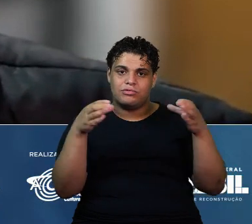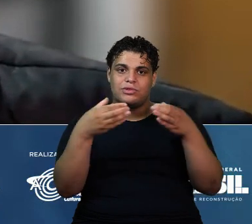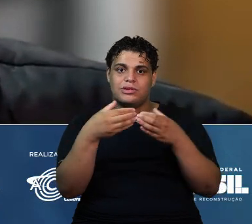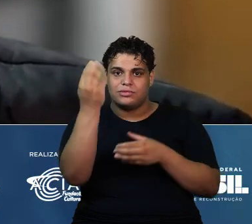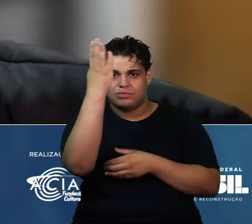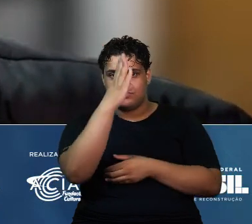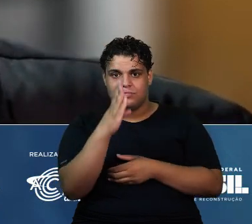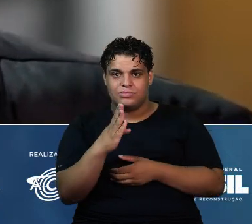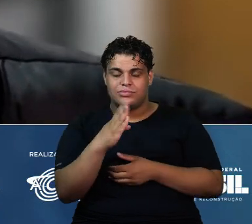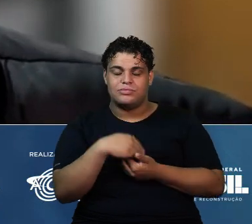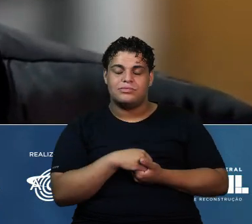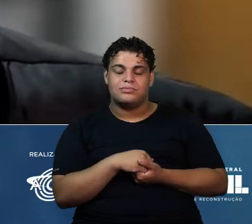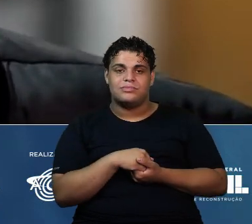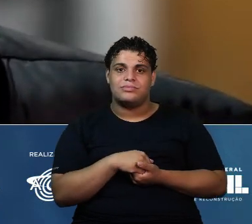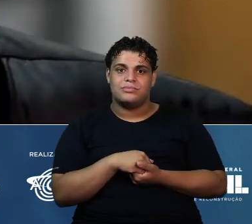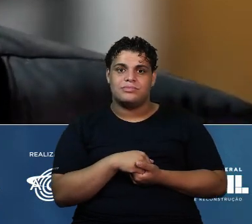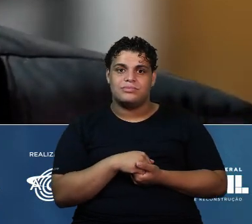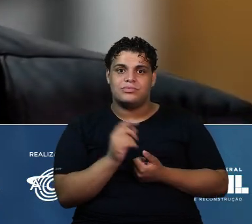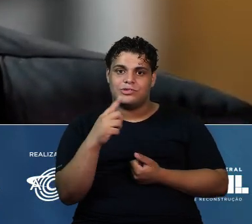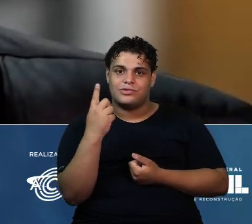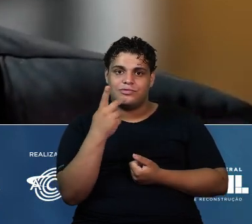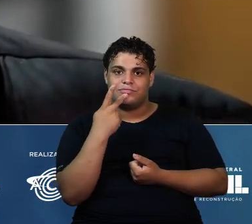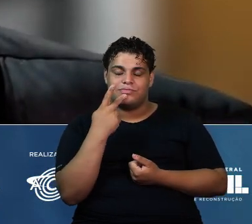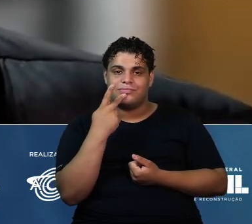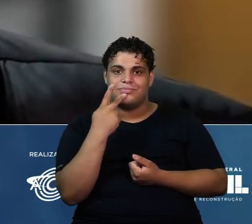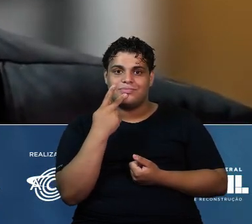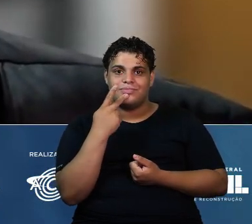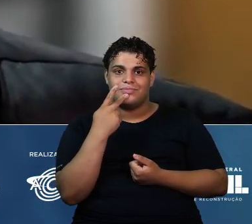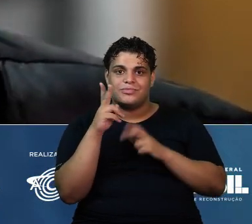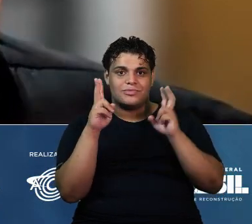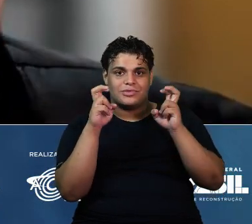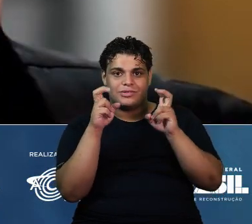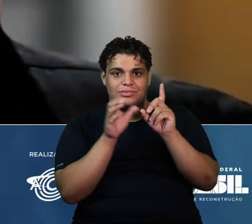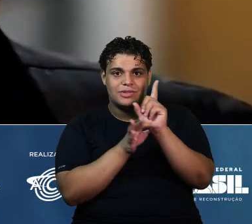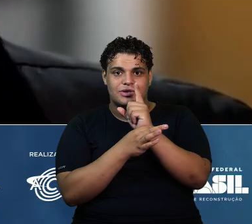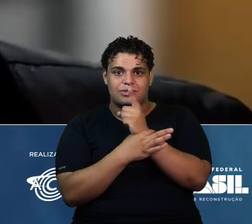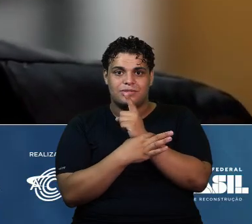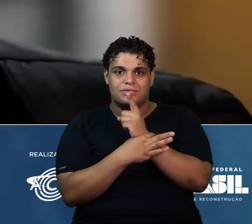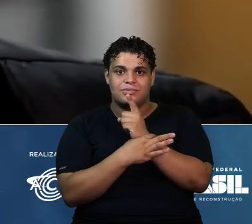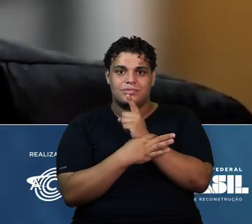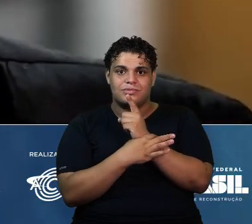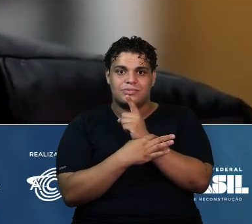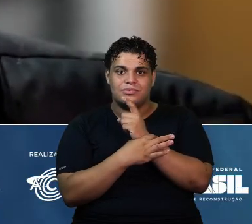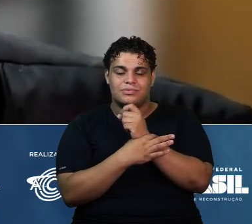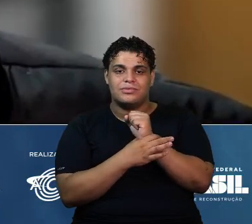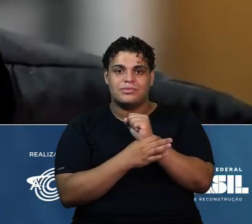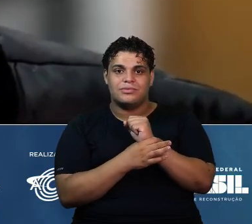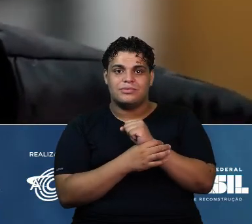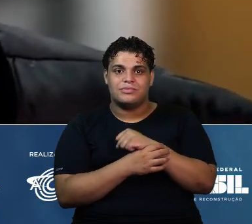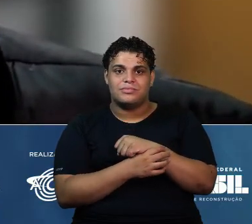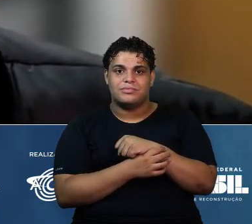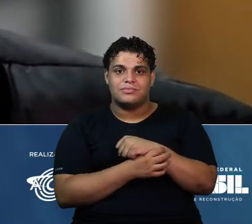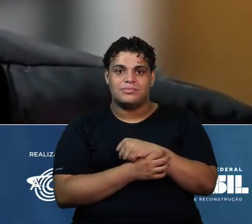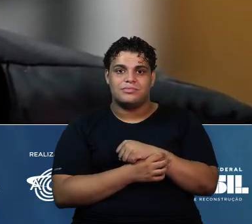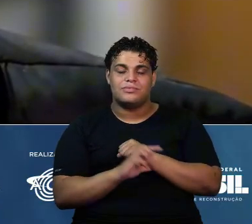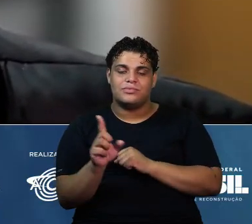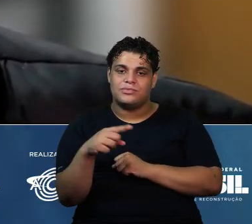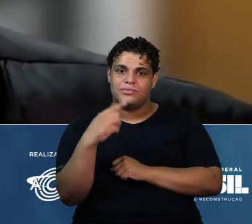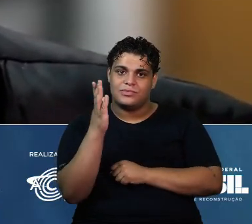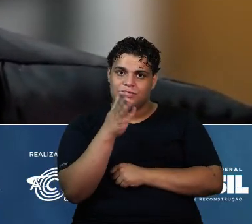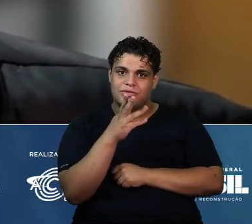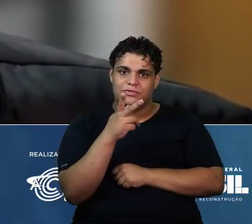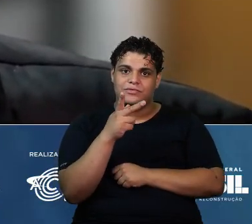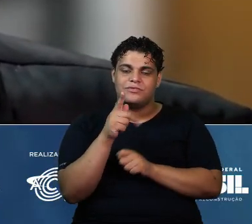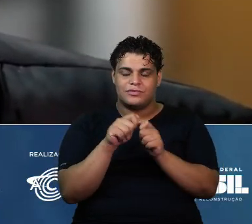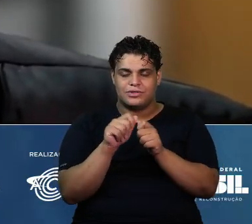gente começou a falar muito fortemente sobre segurança aquática. A gente já fazia isso na nossa escola de natação, a gente já